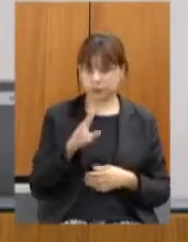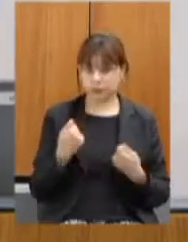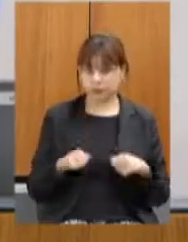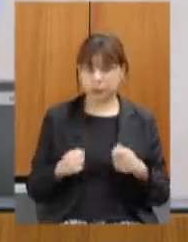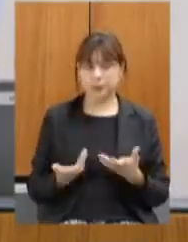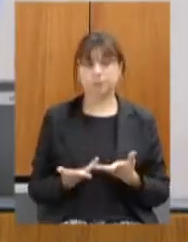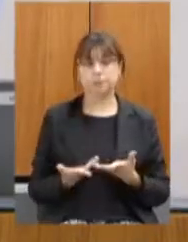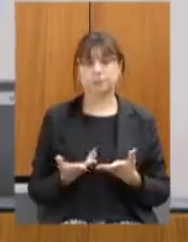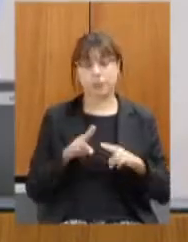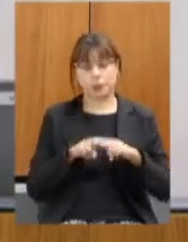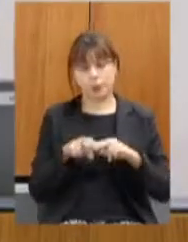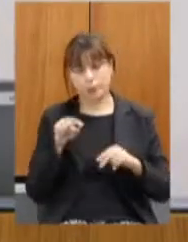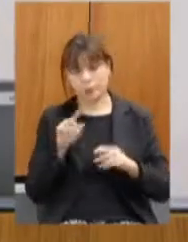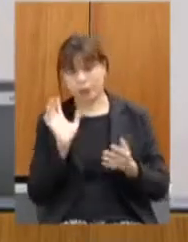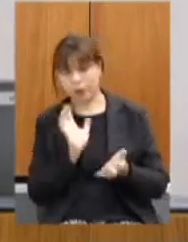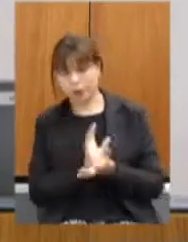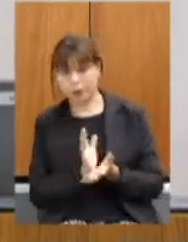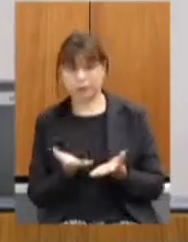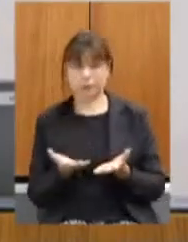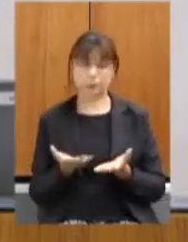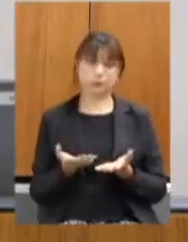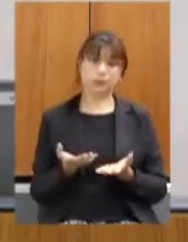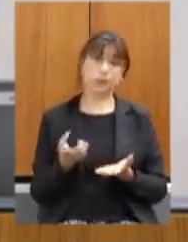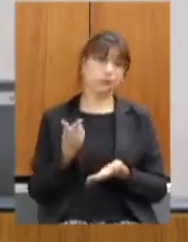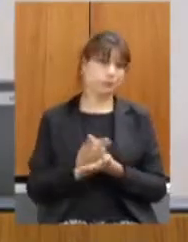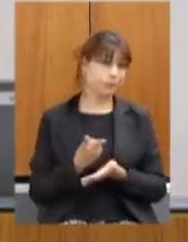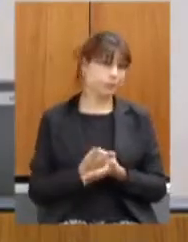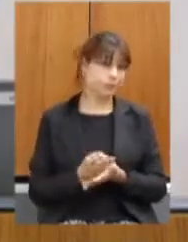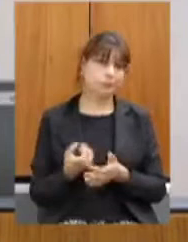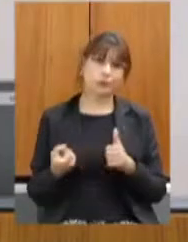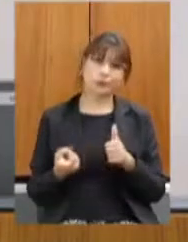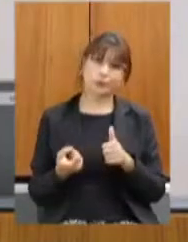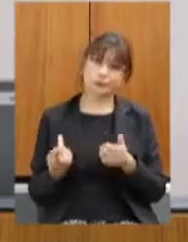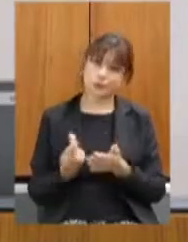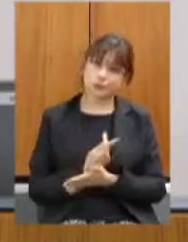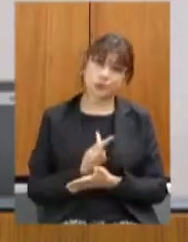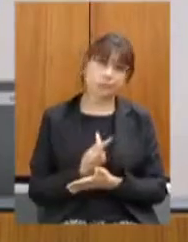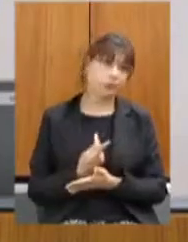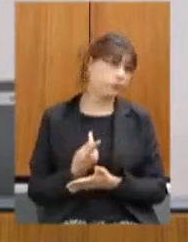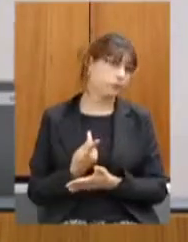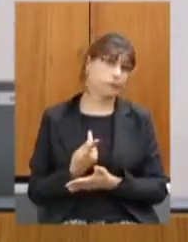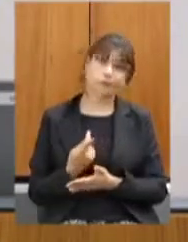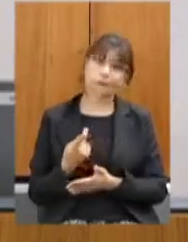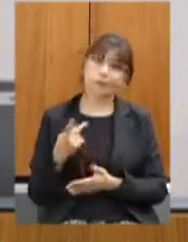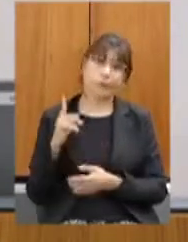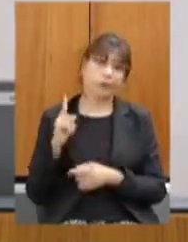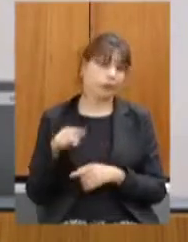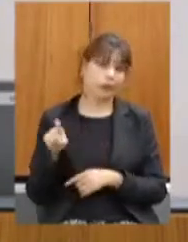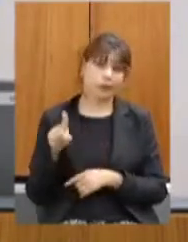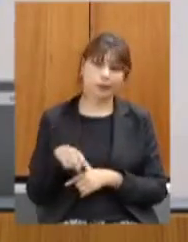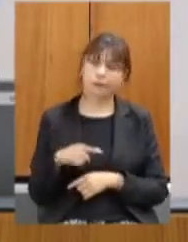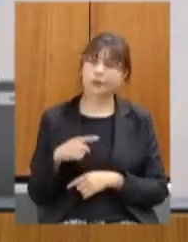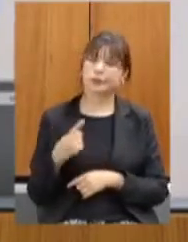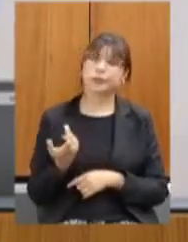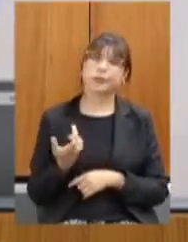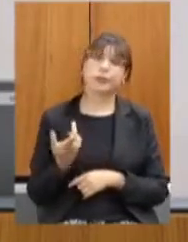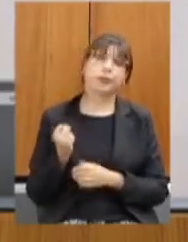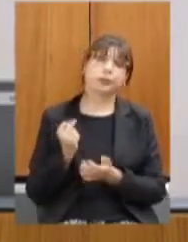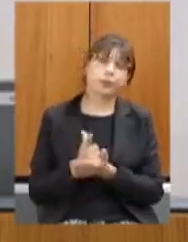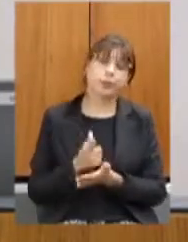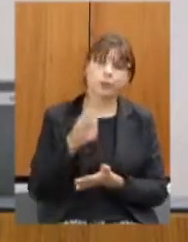função dessa situação tem sido bastante frequente a suspensão de fornecimento de medicamentos e materiais médicos